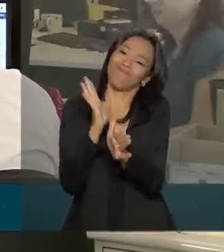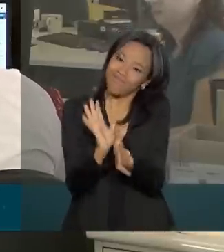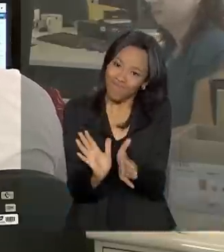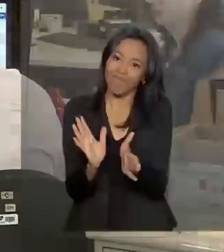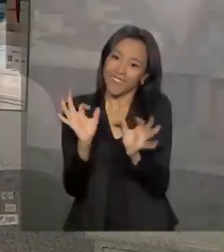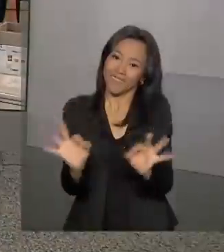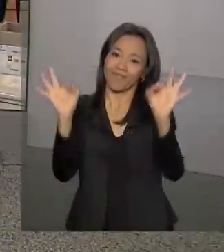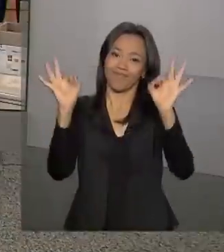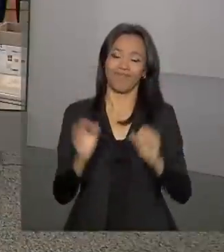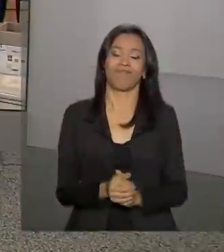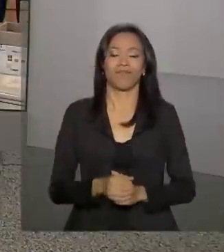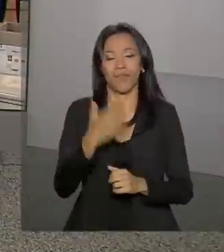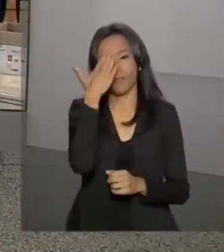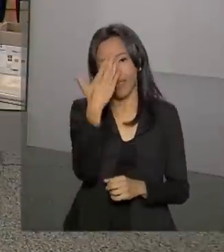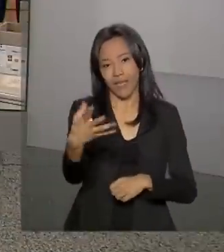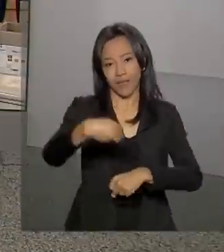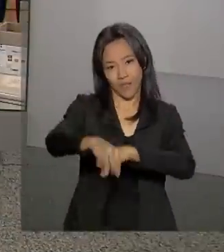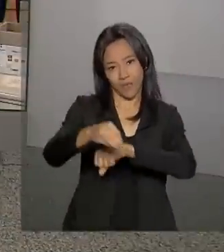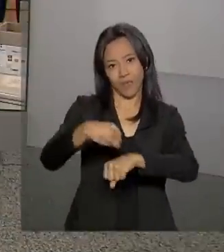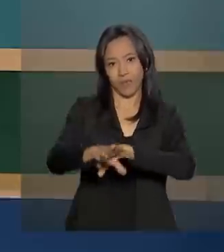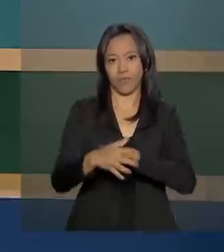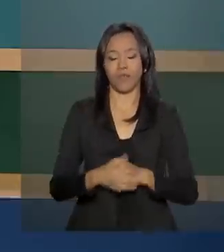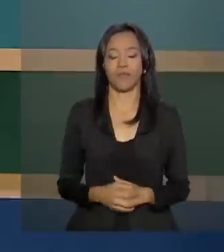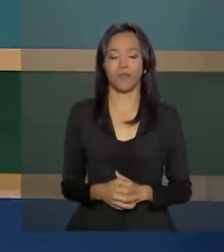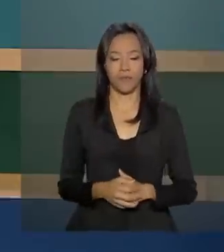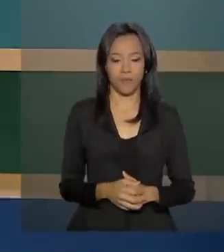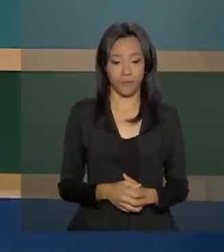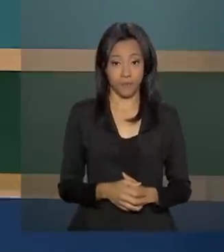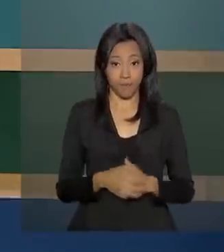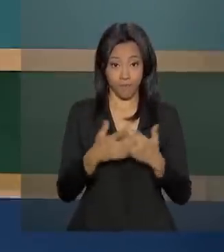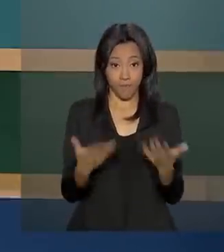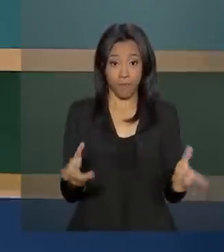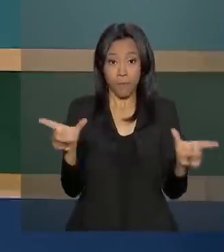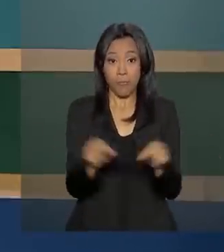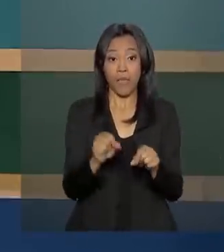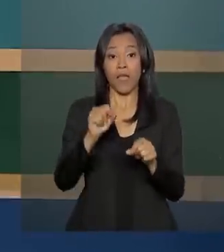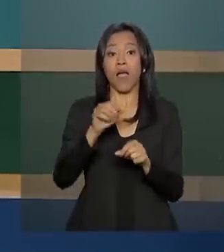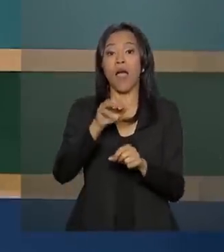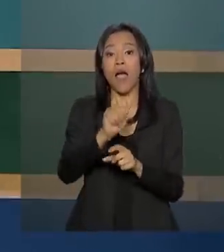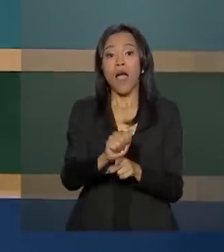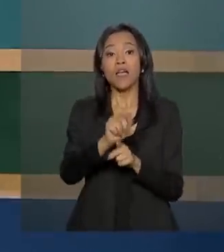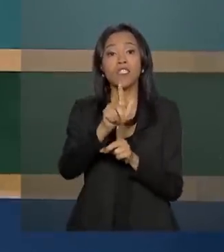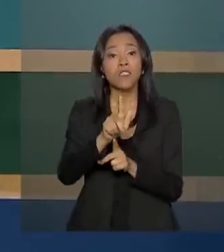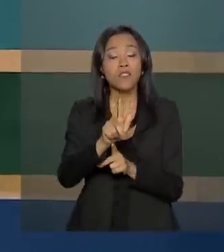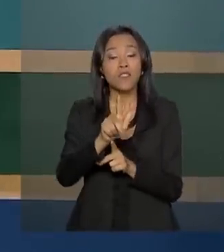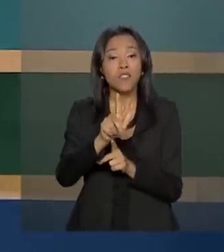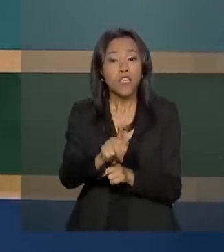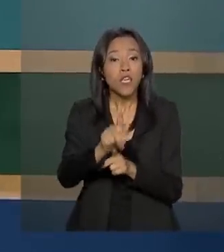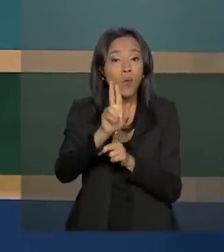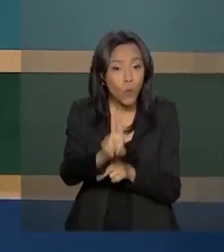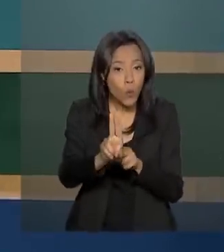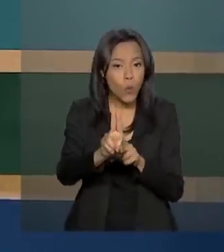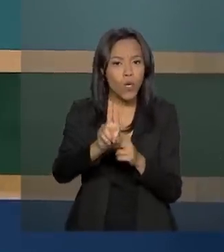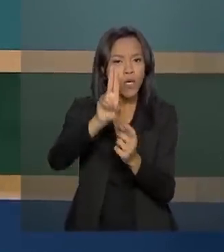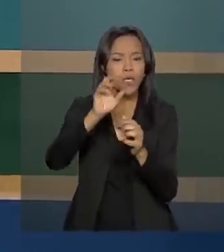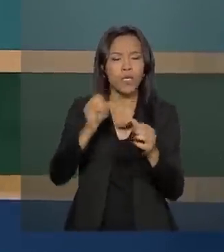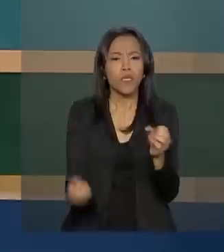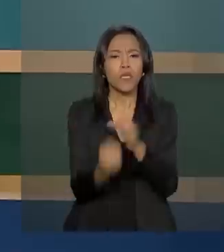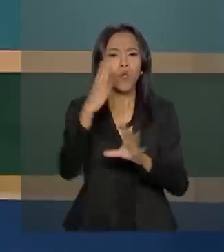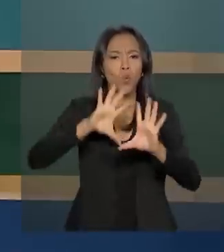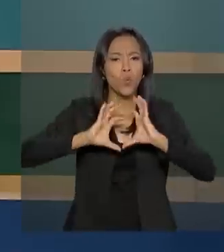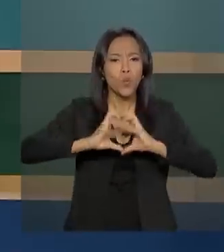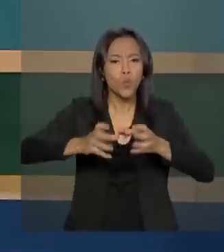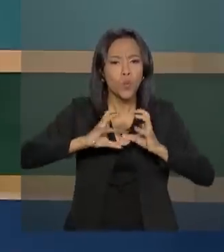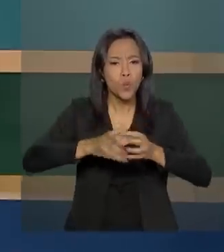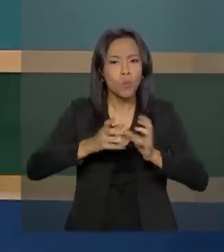Carla. Obrigada pelas suas informações, Carolina. A Advocacia-Geral da União criou uma força-tarefa para garantir investimentos em